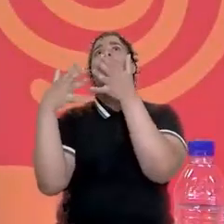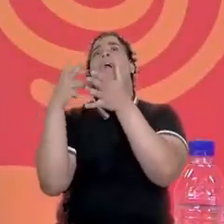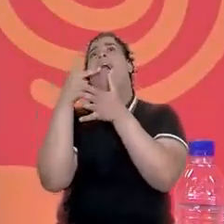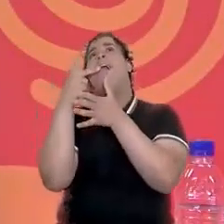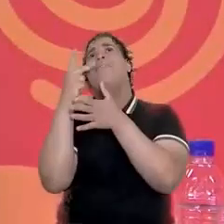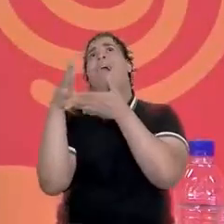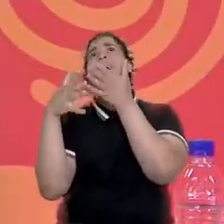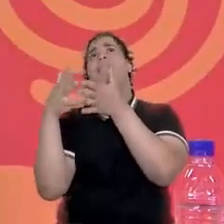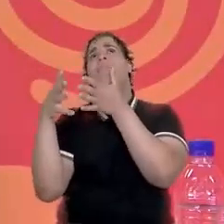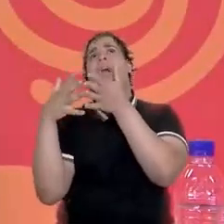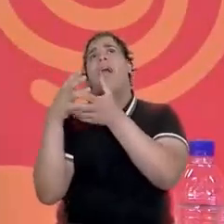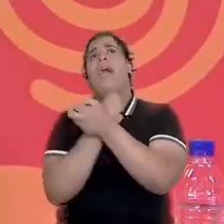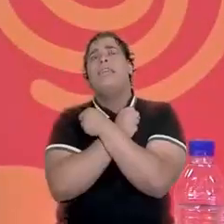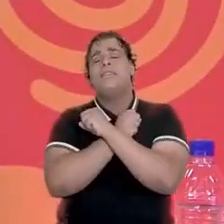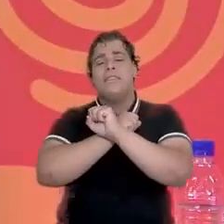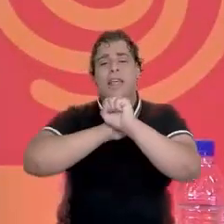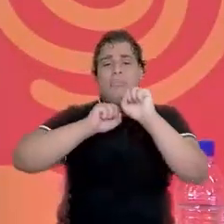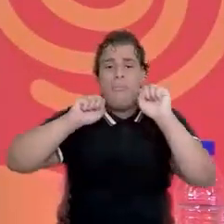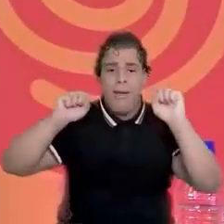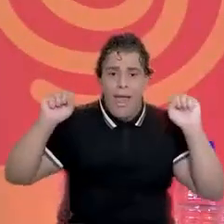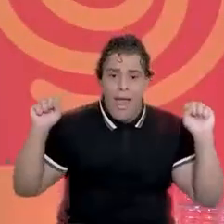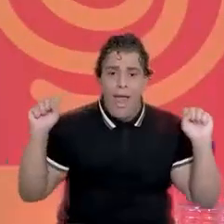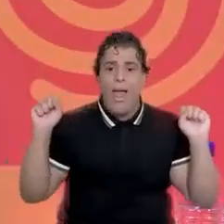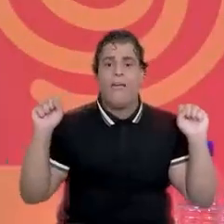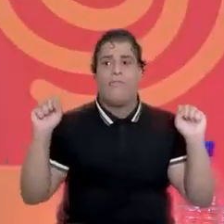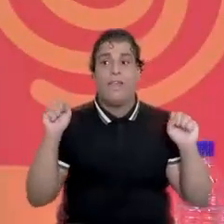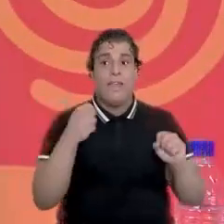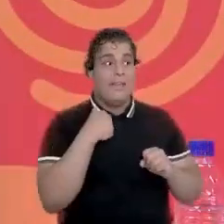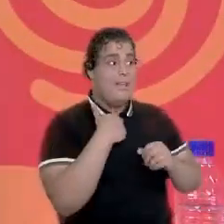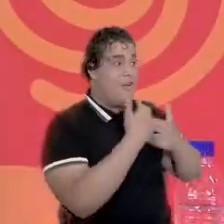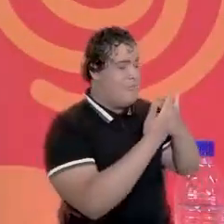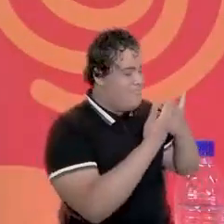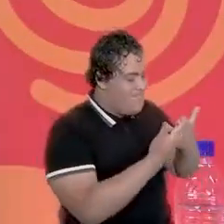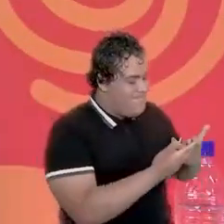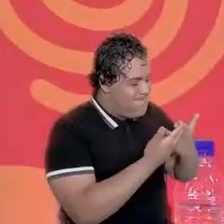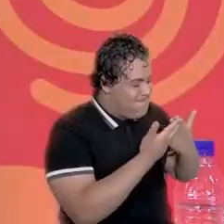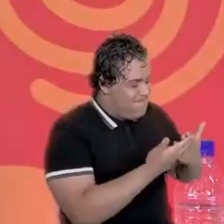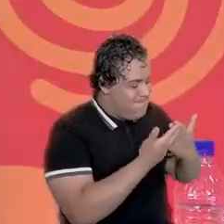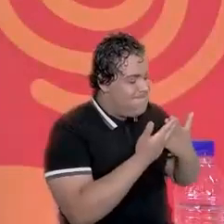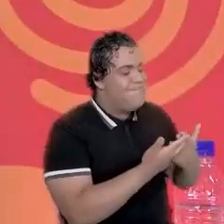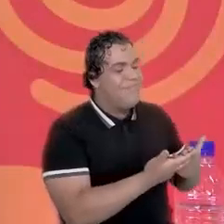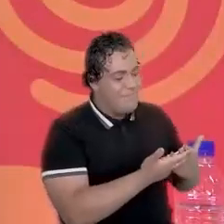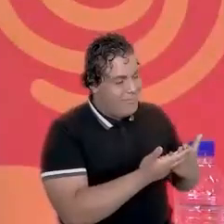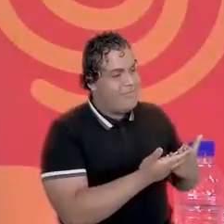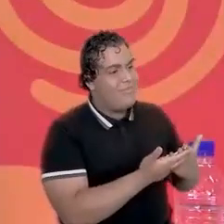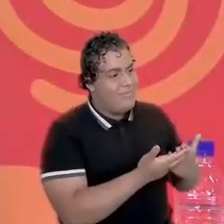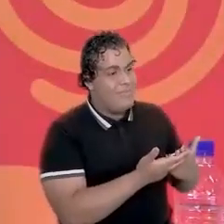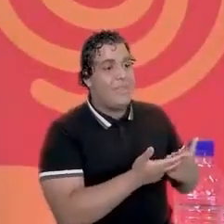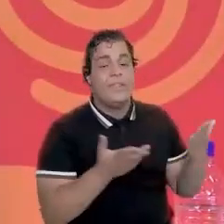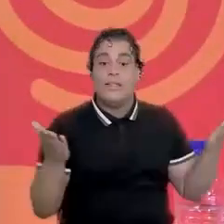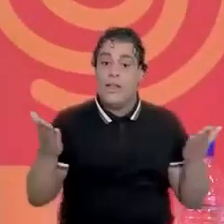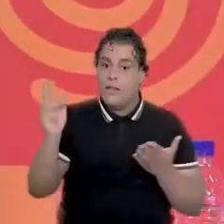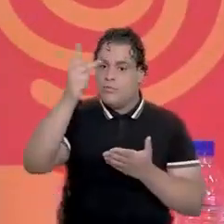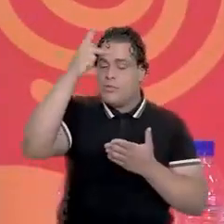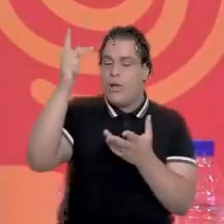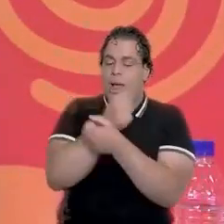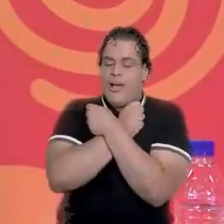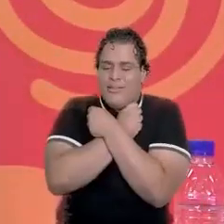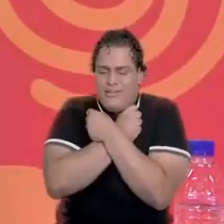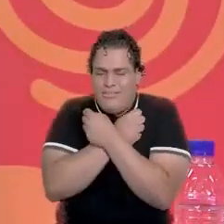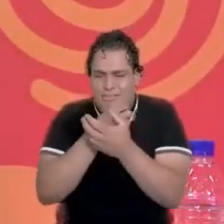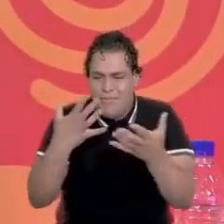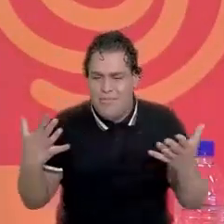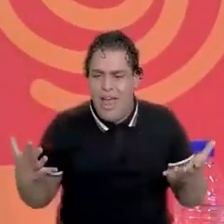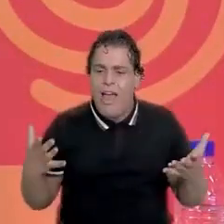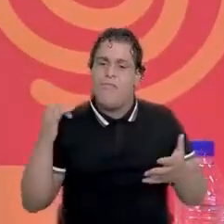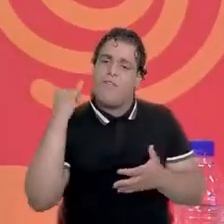pessoas desabafavam, e acho que eu tinha paciência de escutar, então, desabafavam, me contavam coisas.